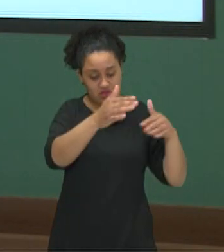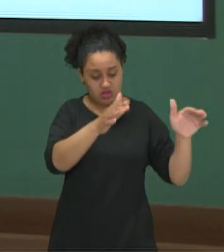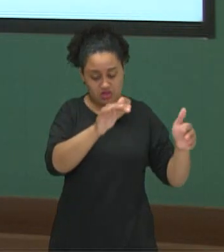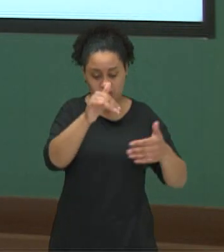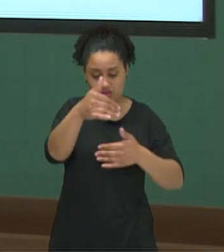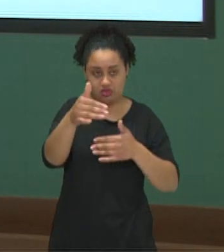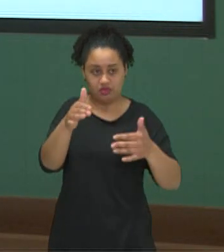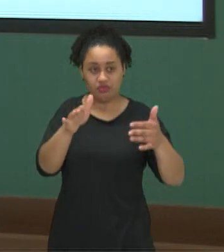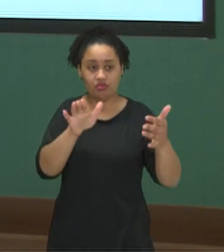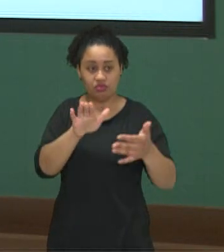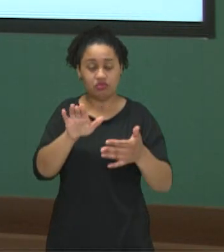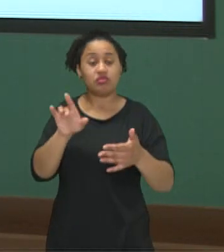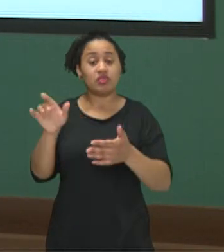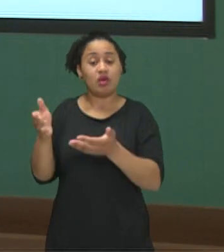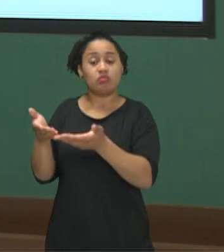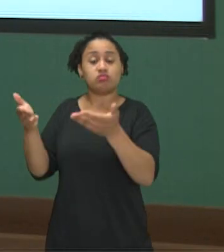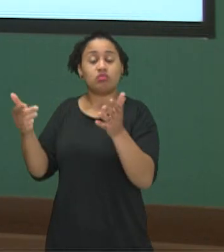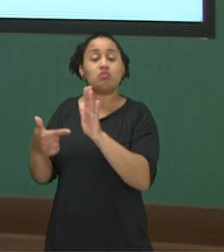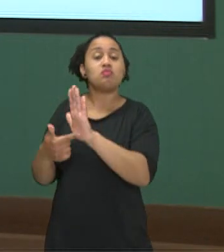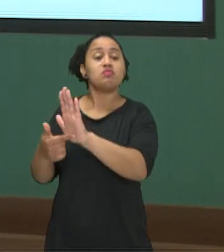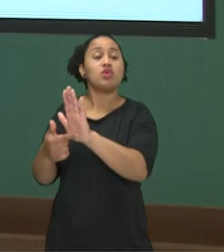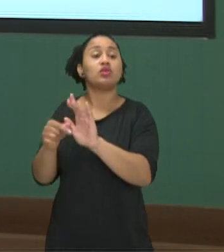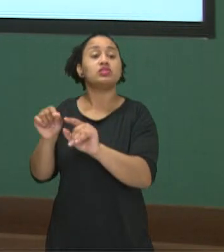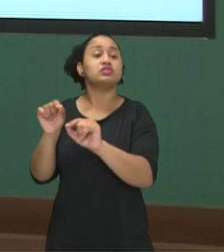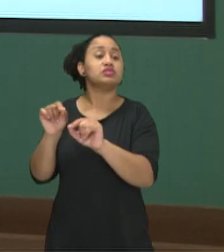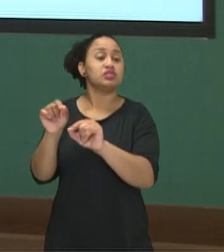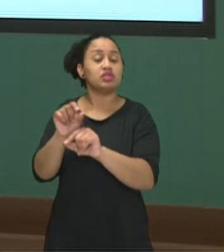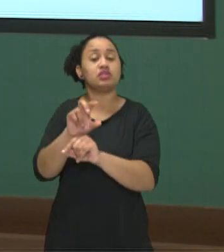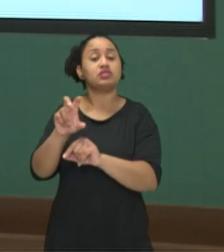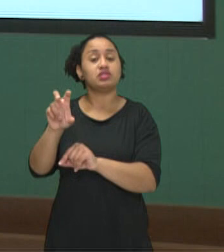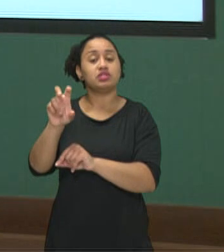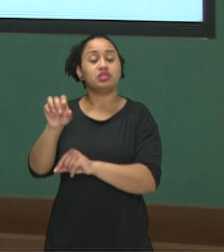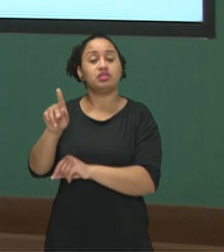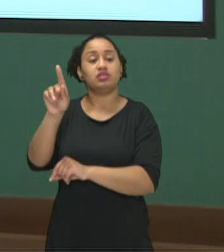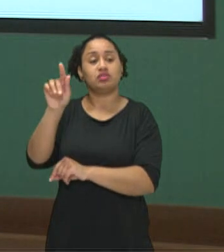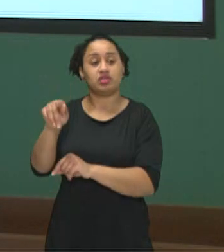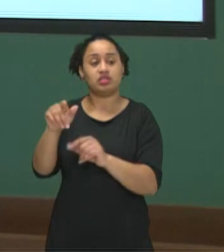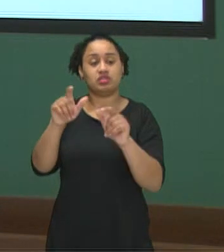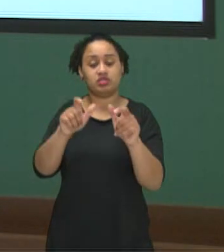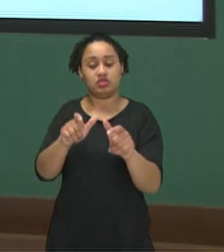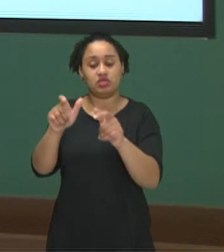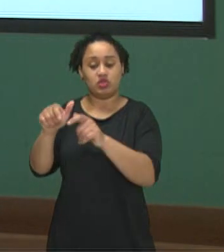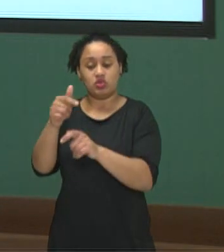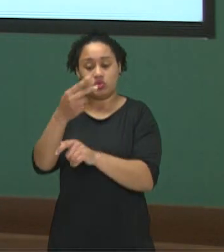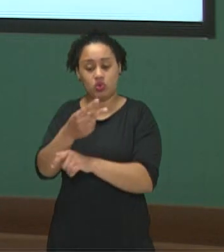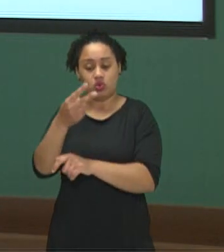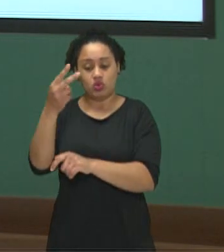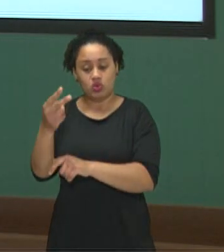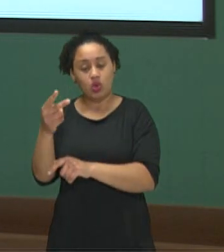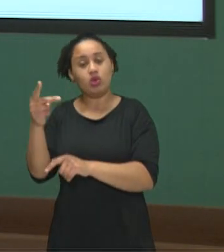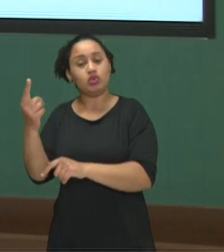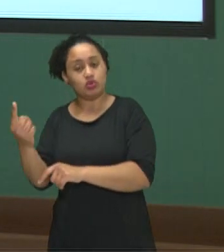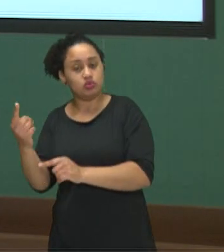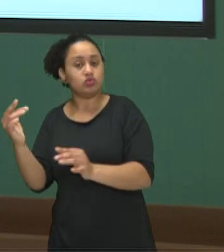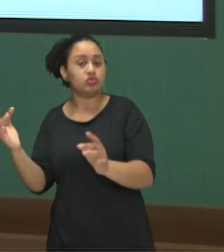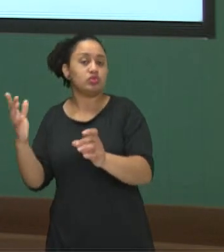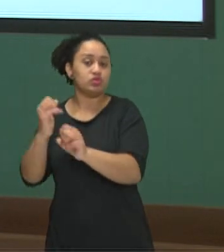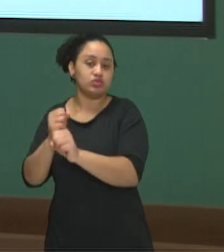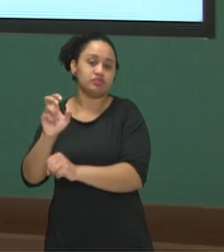caixas e no outro prato está mostrando 5 quilos, 2 pesos de 2 e um pezinho de 1,